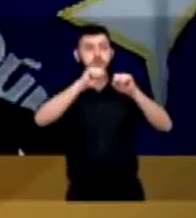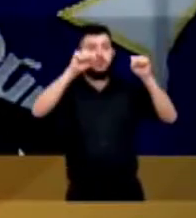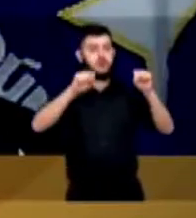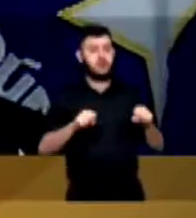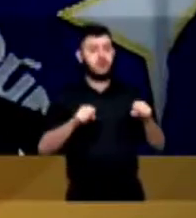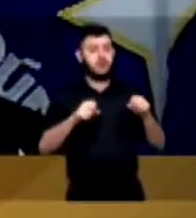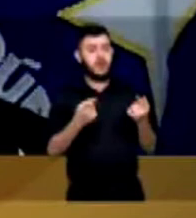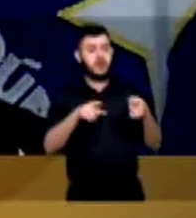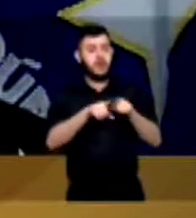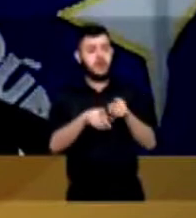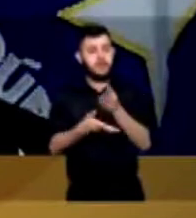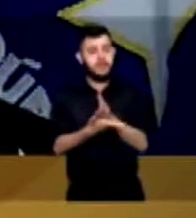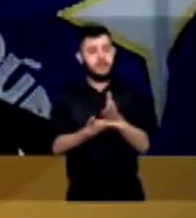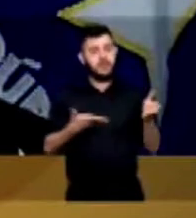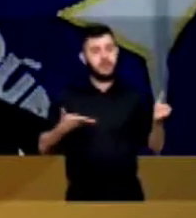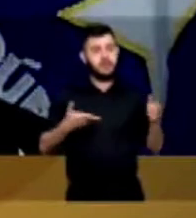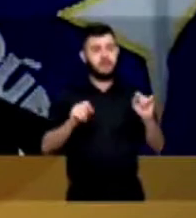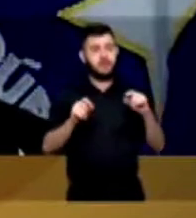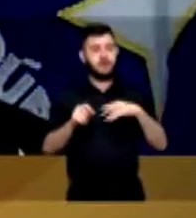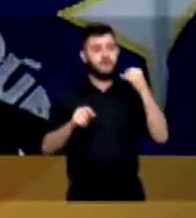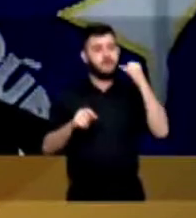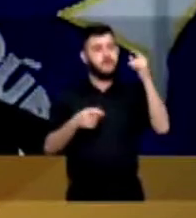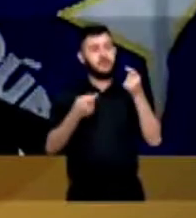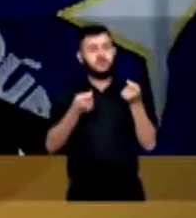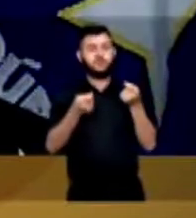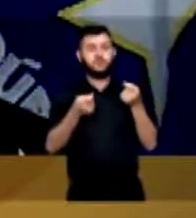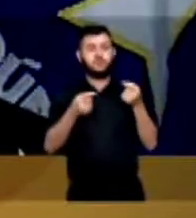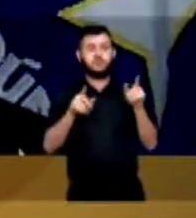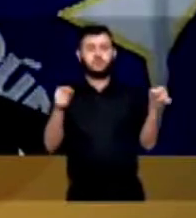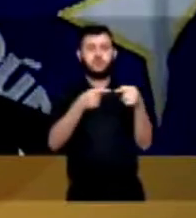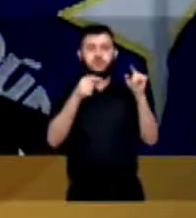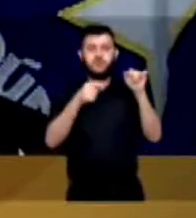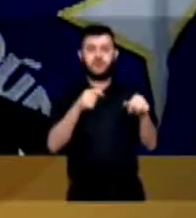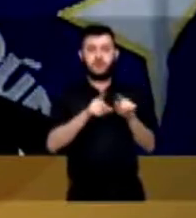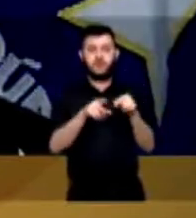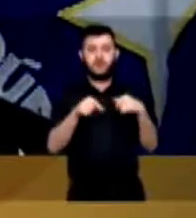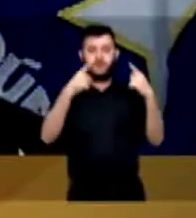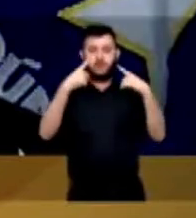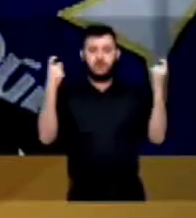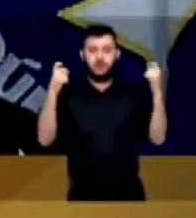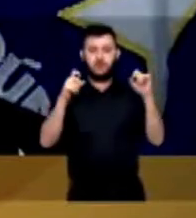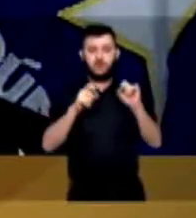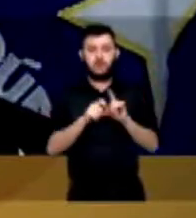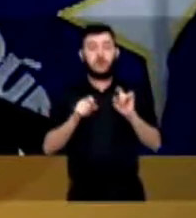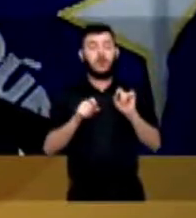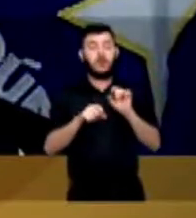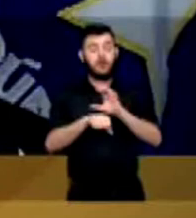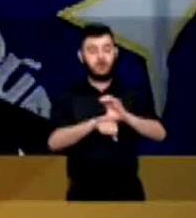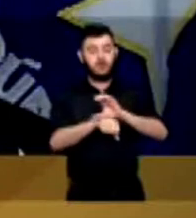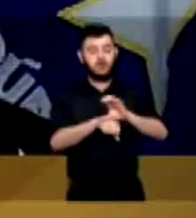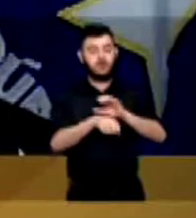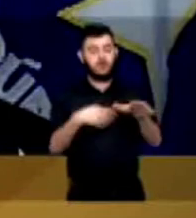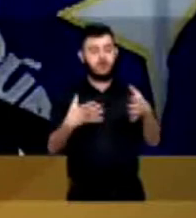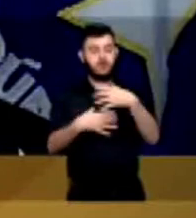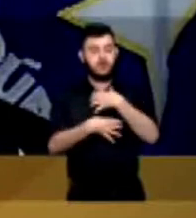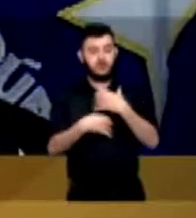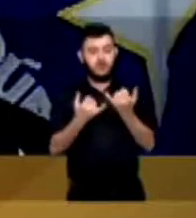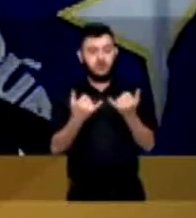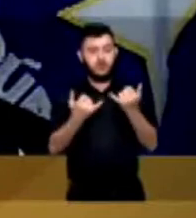parcelamento, sem que isso configure violação à Constituição. Em sentido similar, já se manifestaram